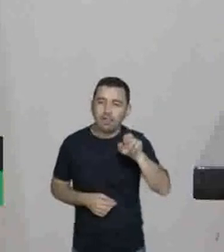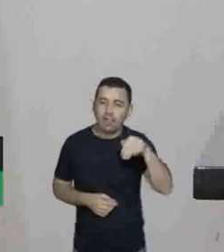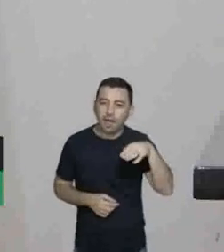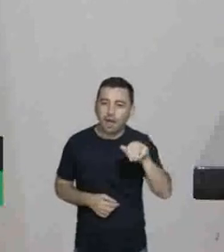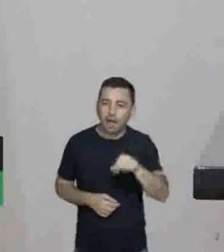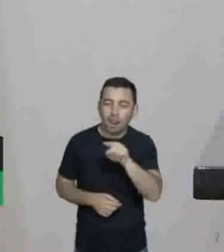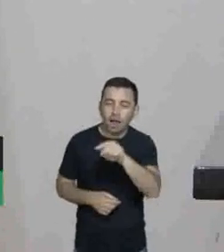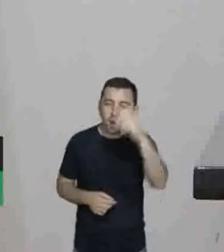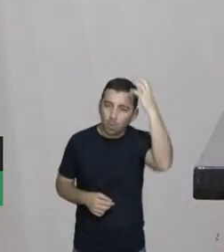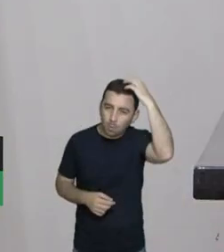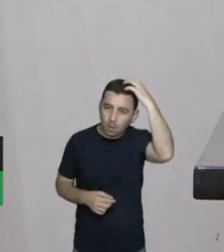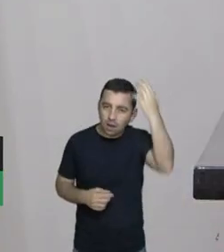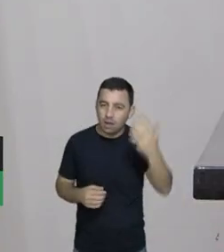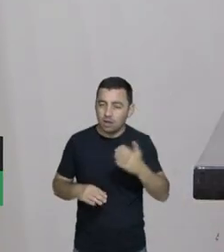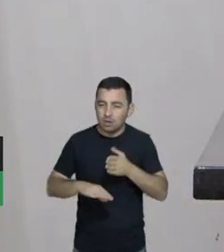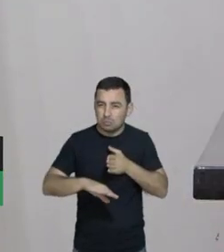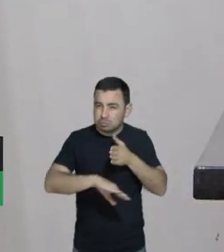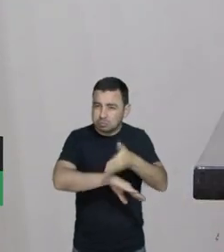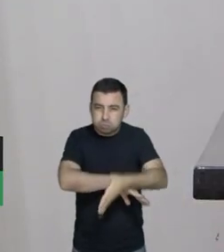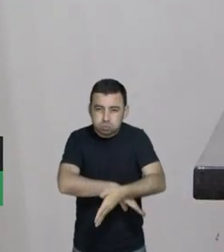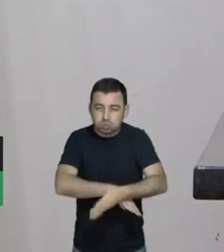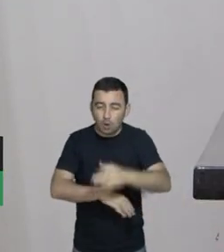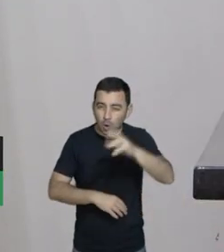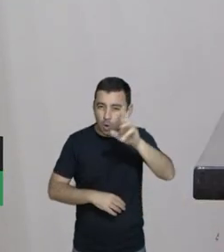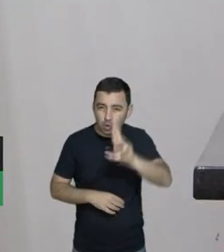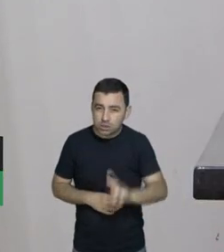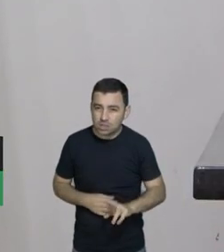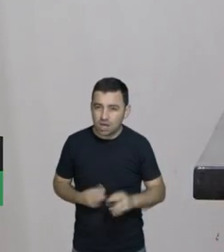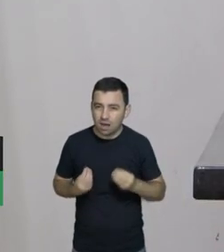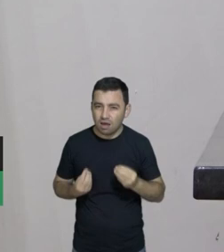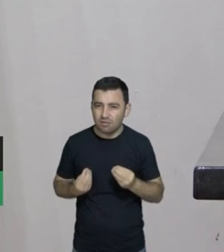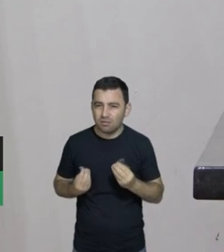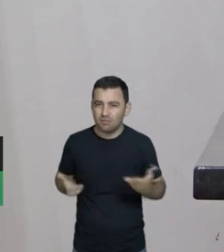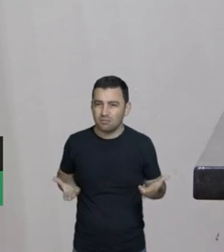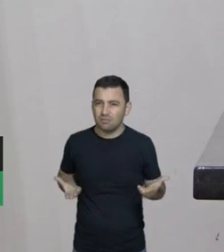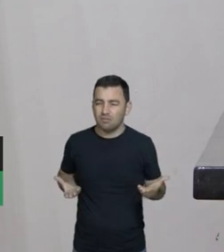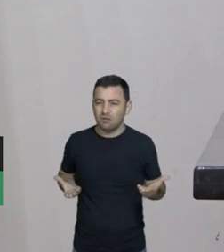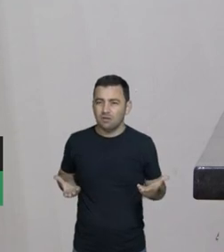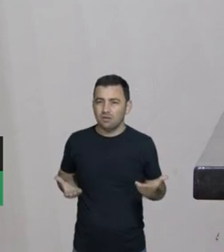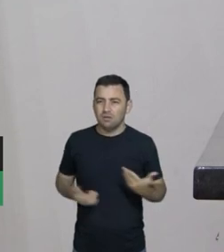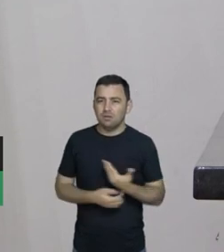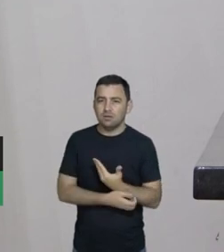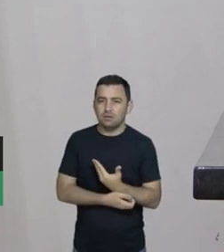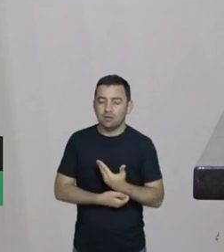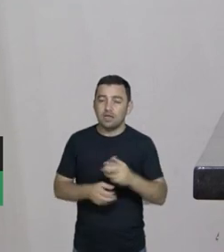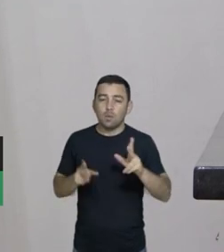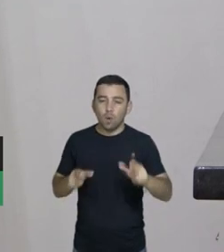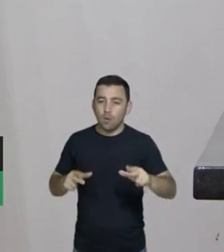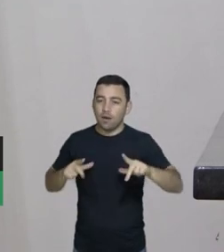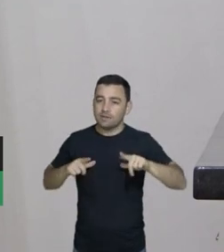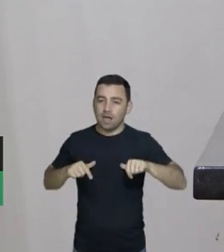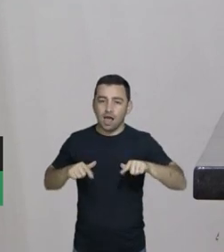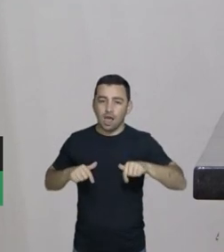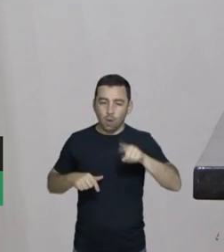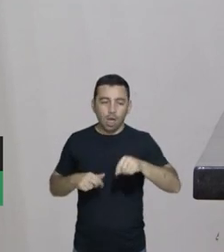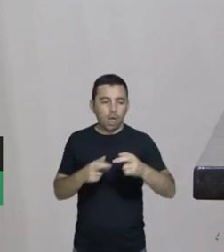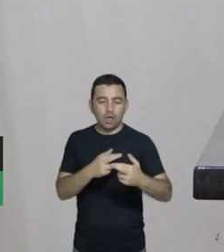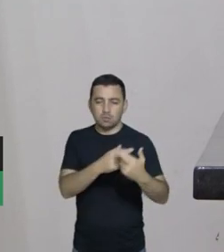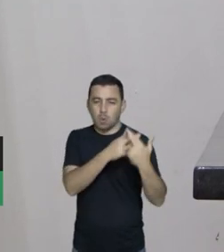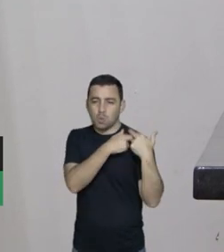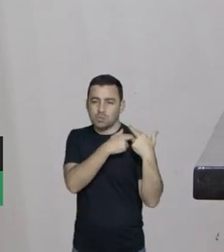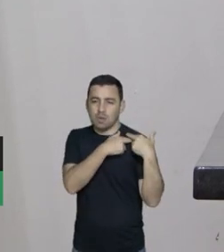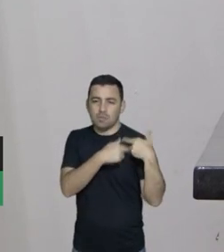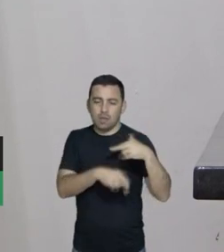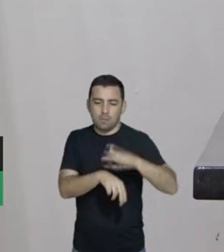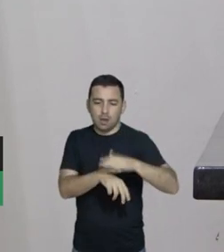que está sofrendo por parte da Rússia. Assim como, para eles, Israel é responsável pelos ataques